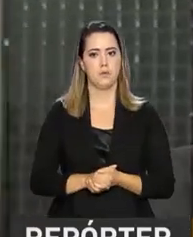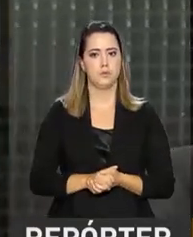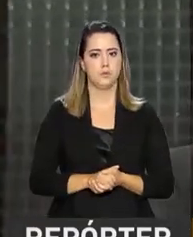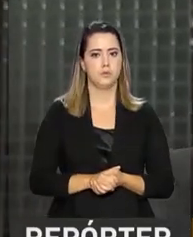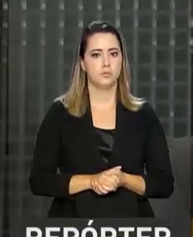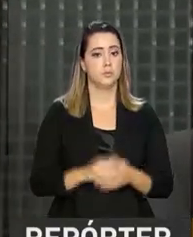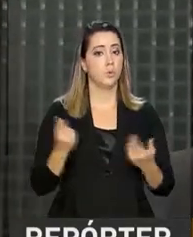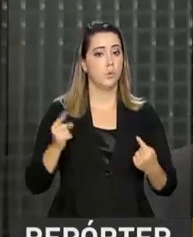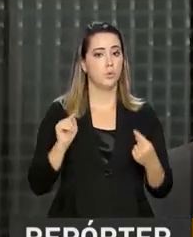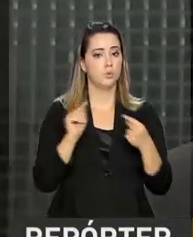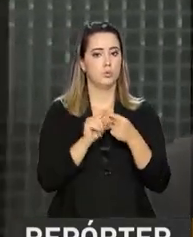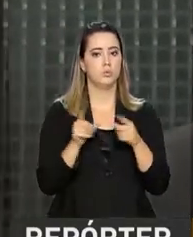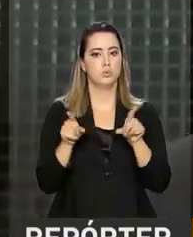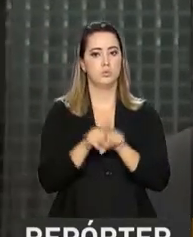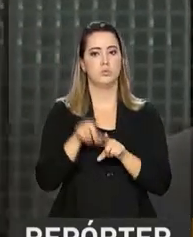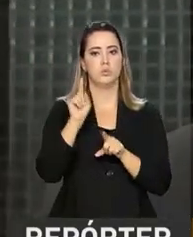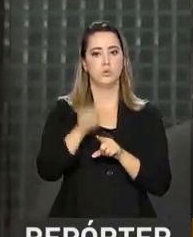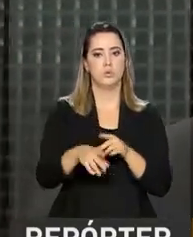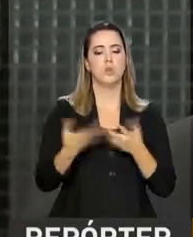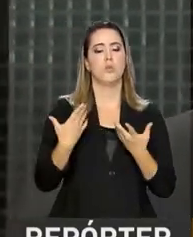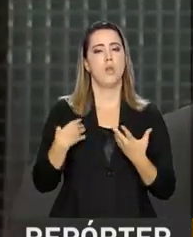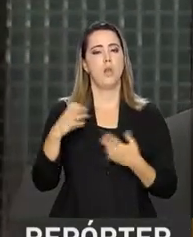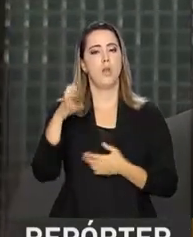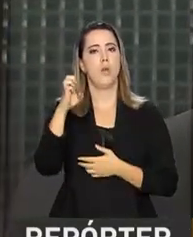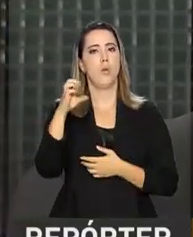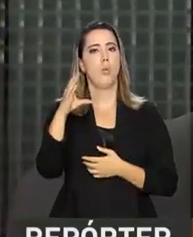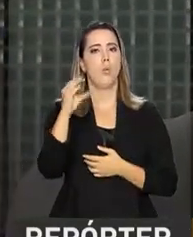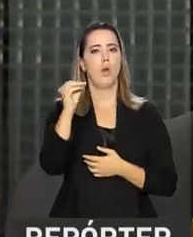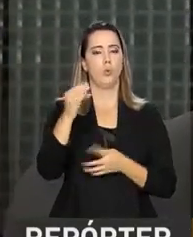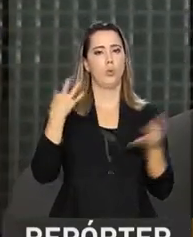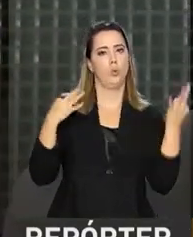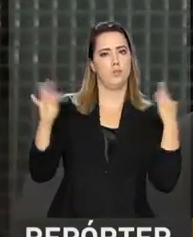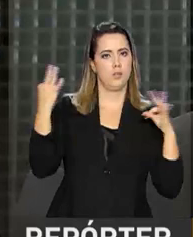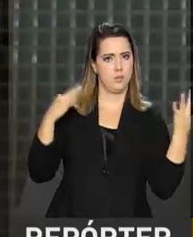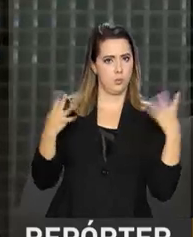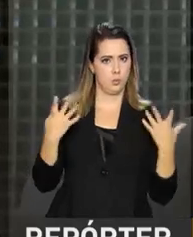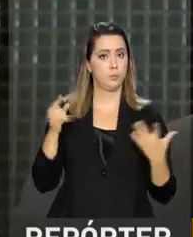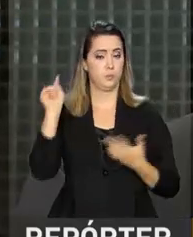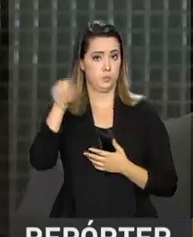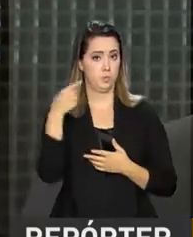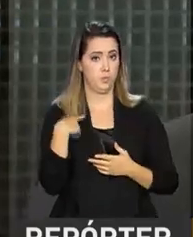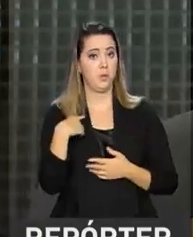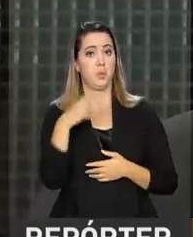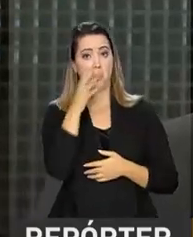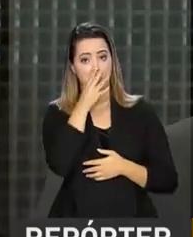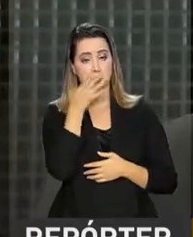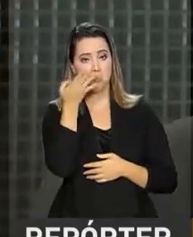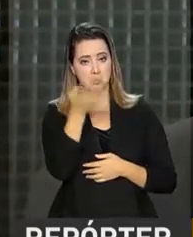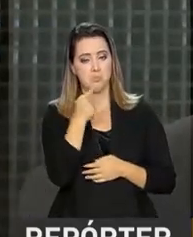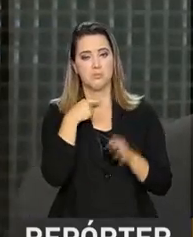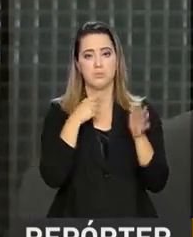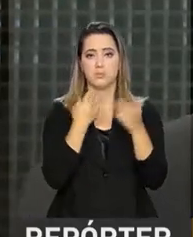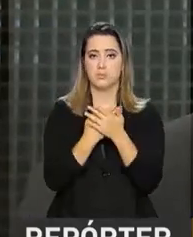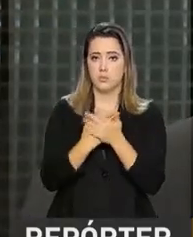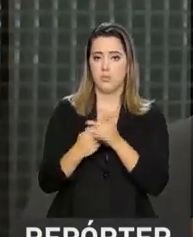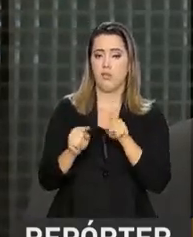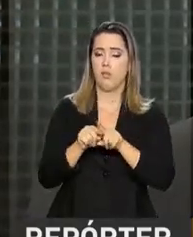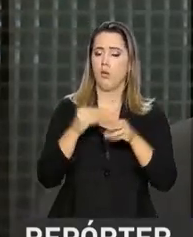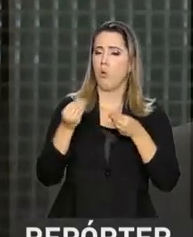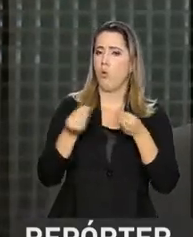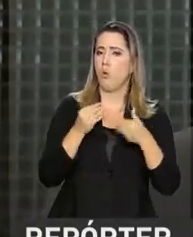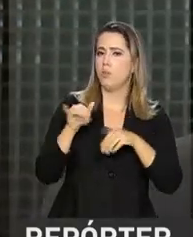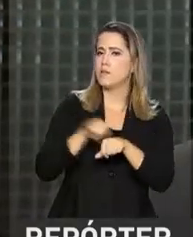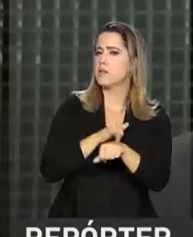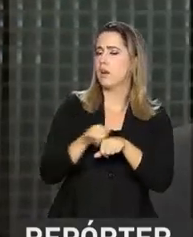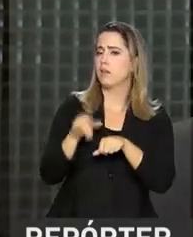Embratur promove no exterior é o ecoturismo. E o interessante desse estudo foi que a estratégia de promoção da Embratur